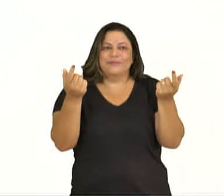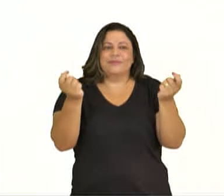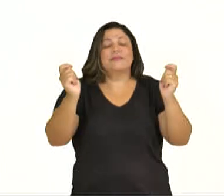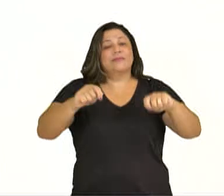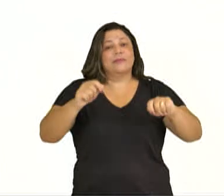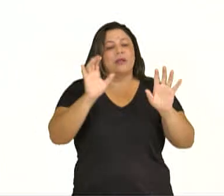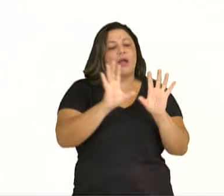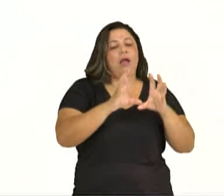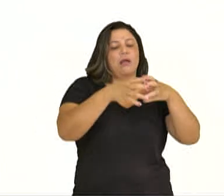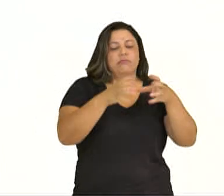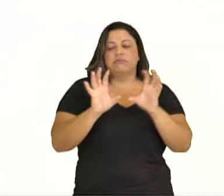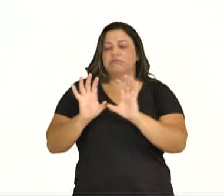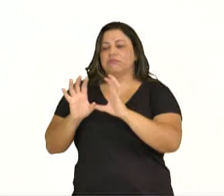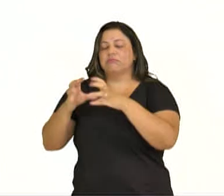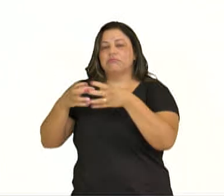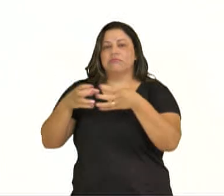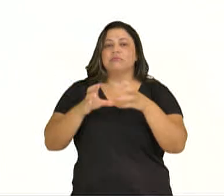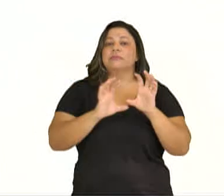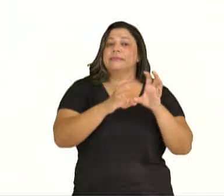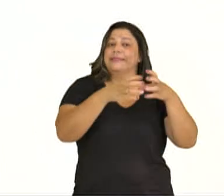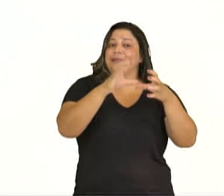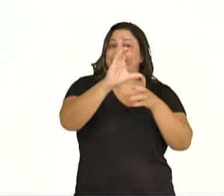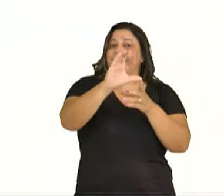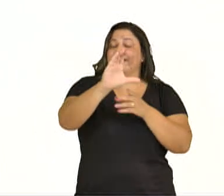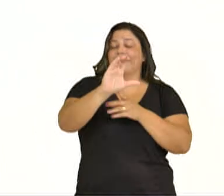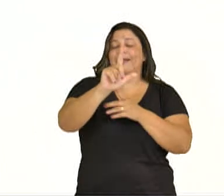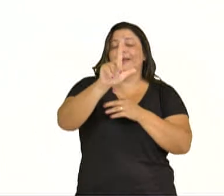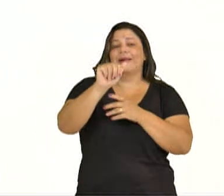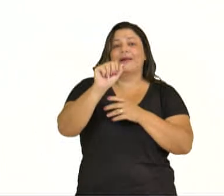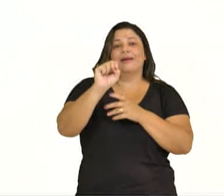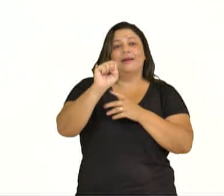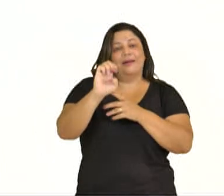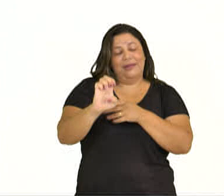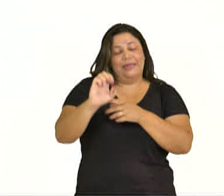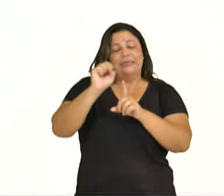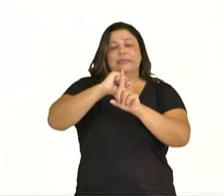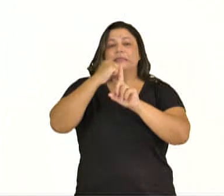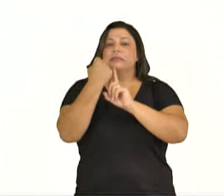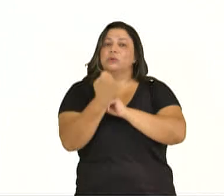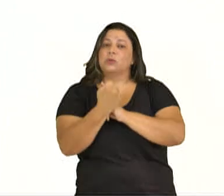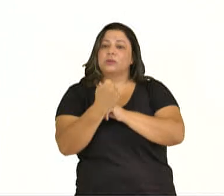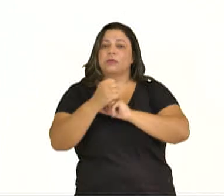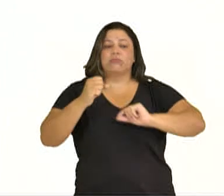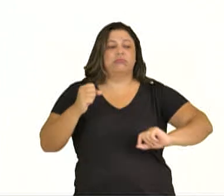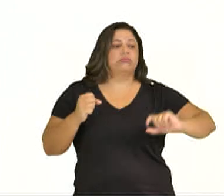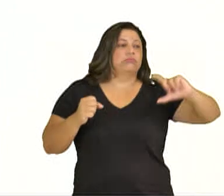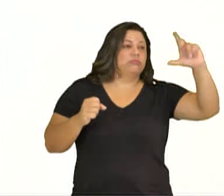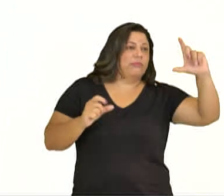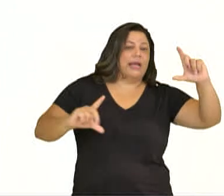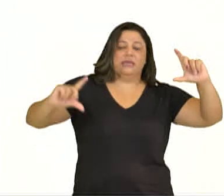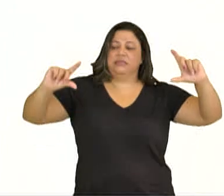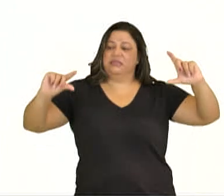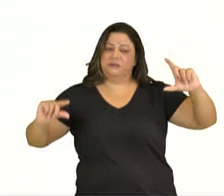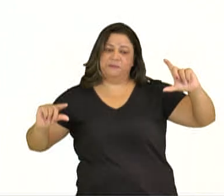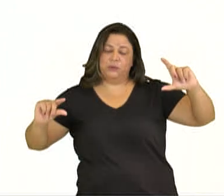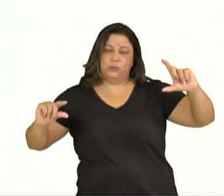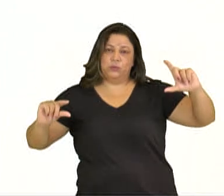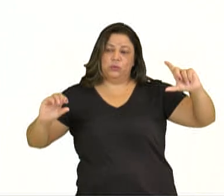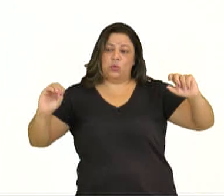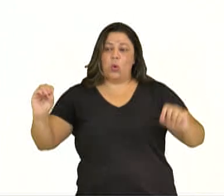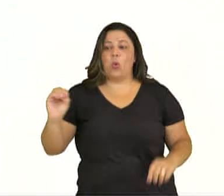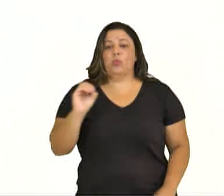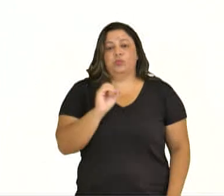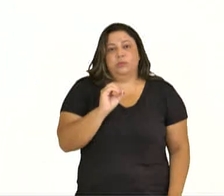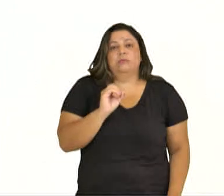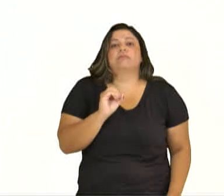classes sociais. Aqueles que ganham mais, aqueles que ganham um pouco, aqueles que não recebem nada. Então a gente vai